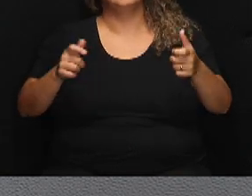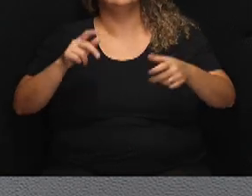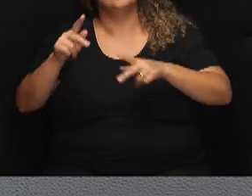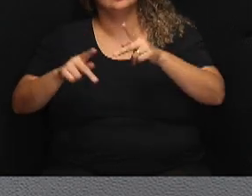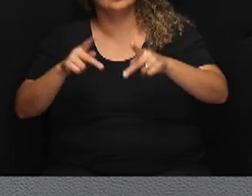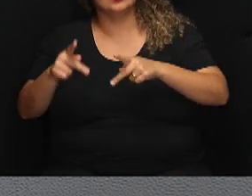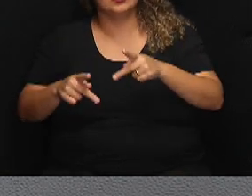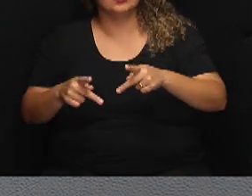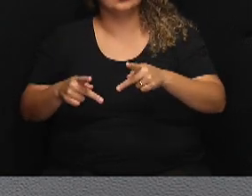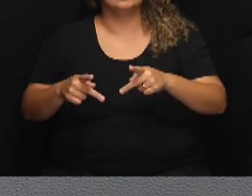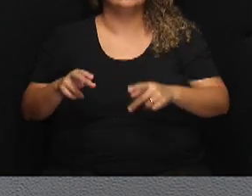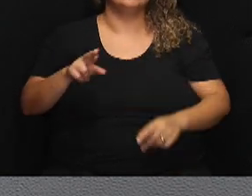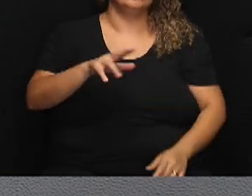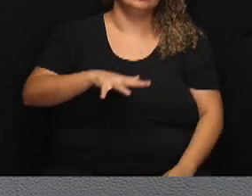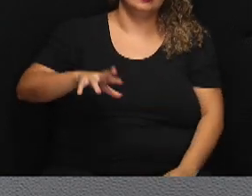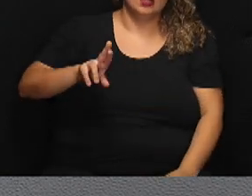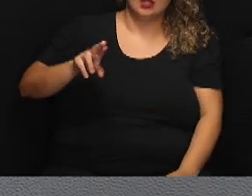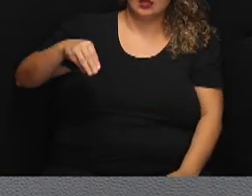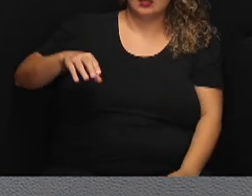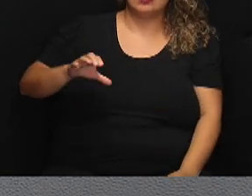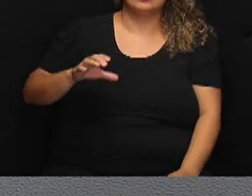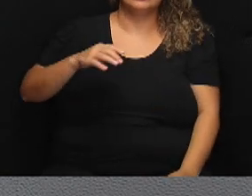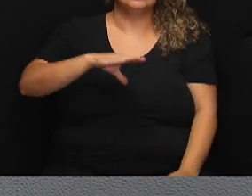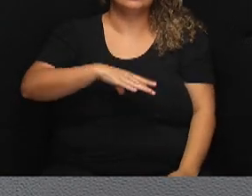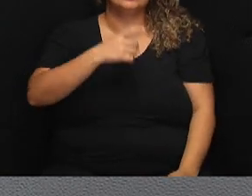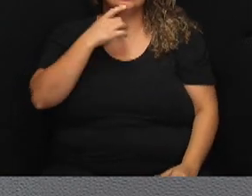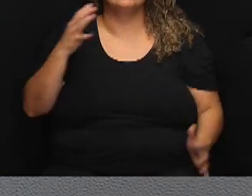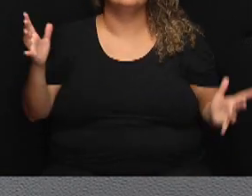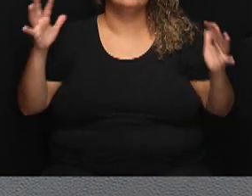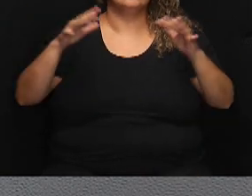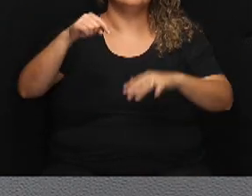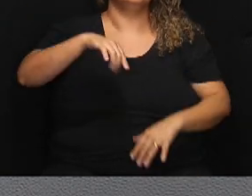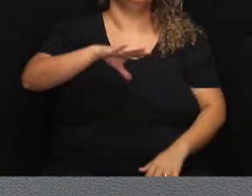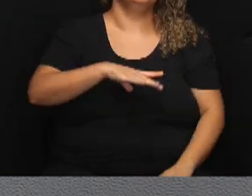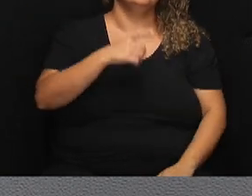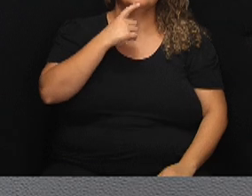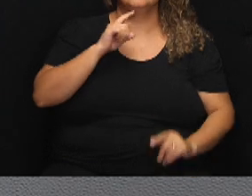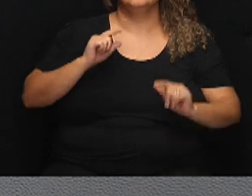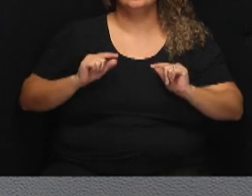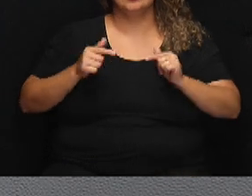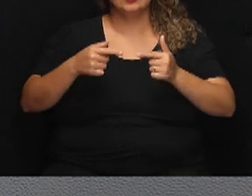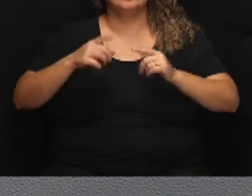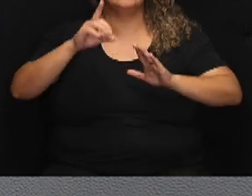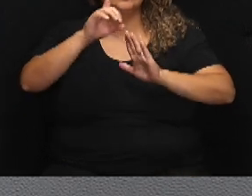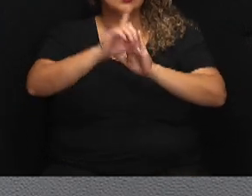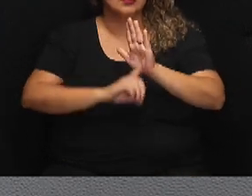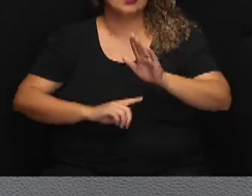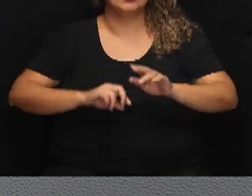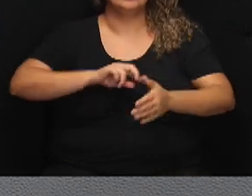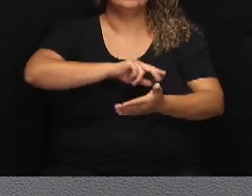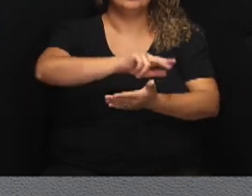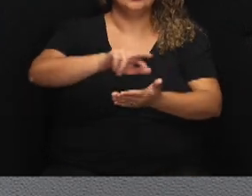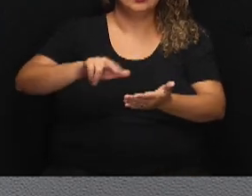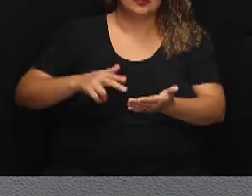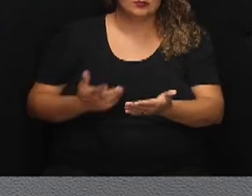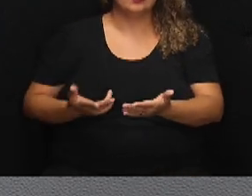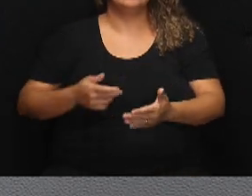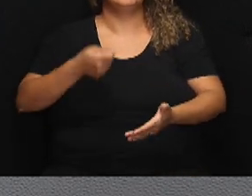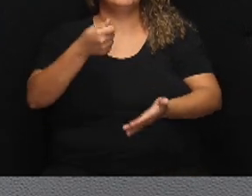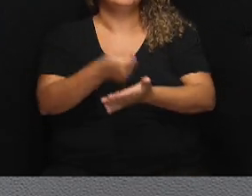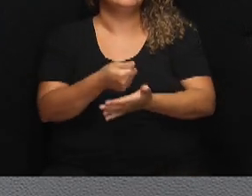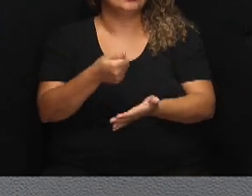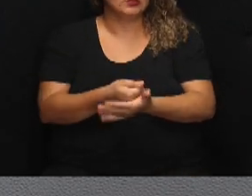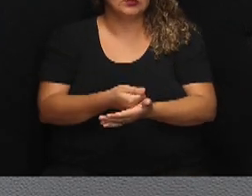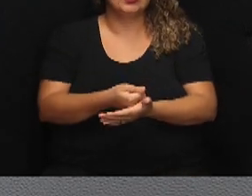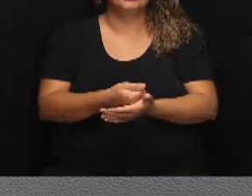população da região metropolitana de Campinas venham para cá para poder lutar pelos direitos, pela diversidade, pela garantia,